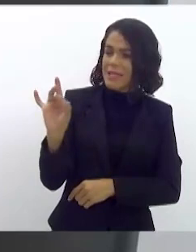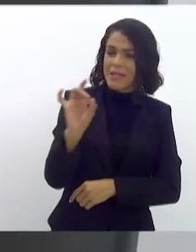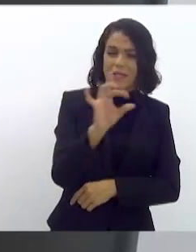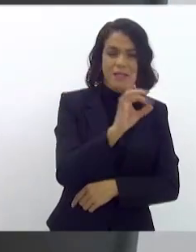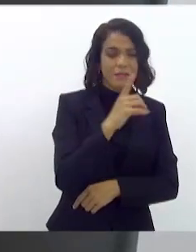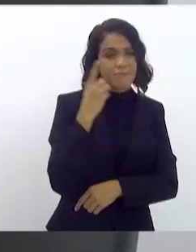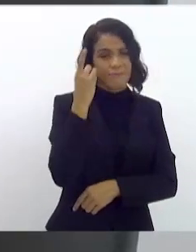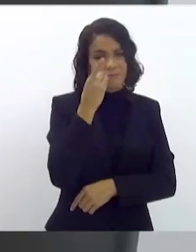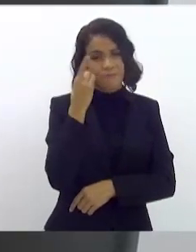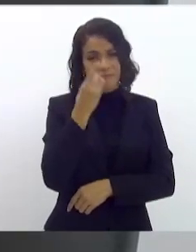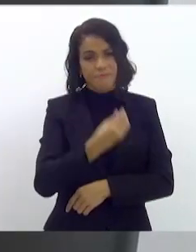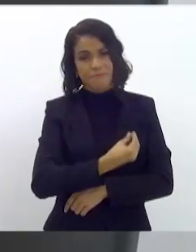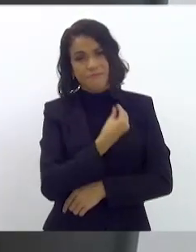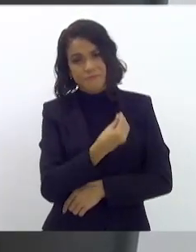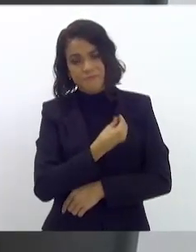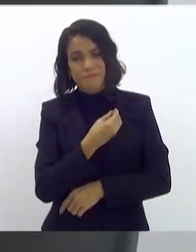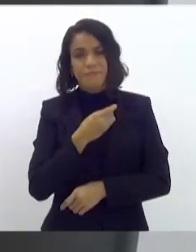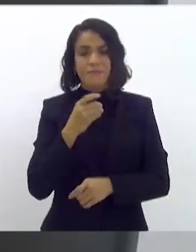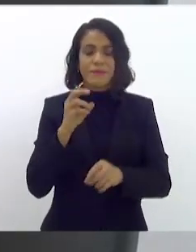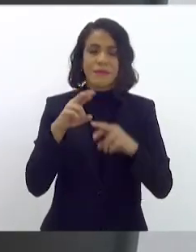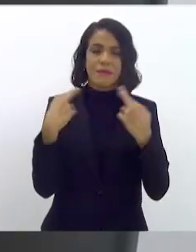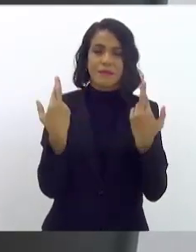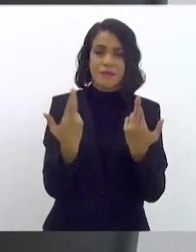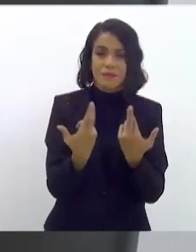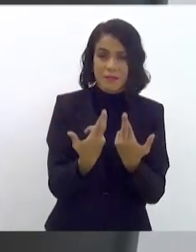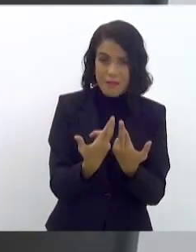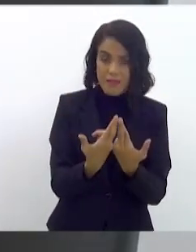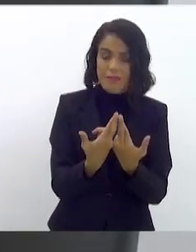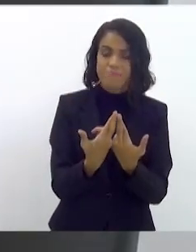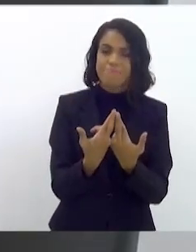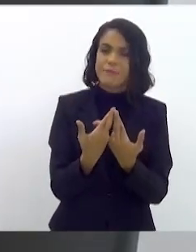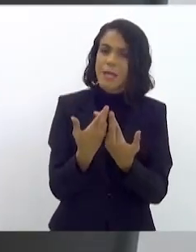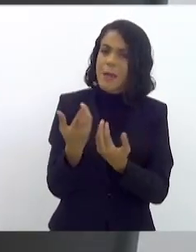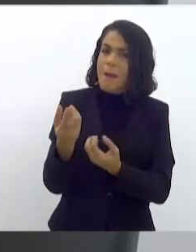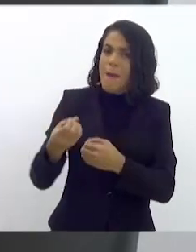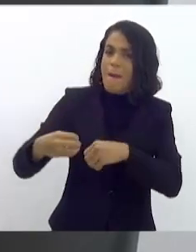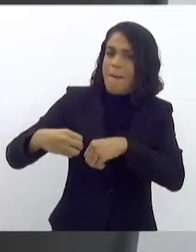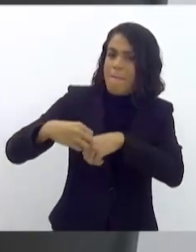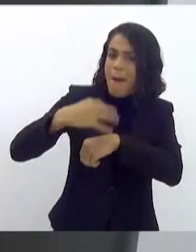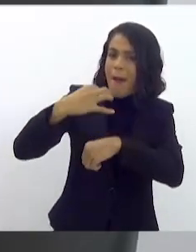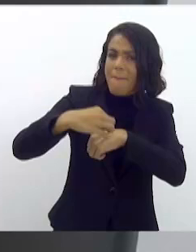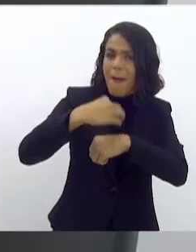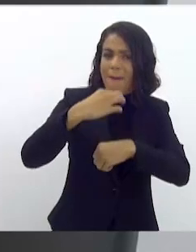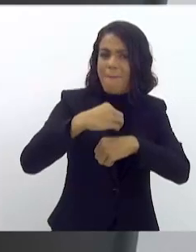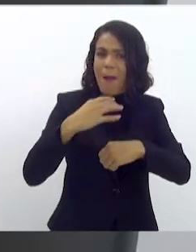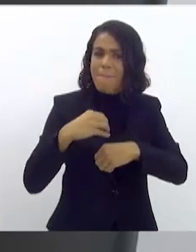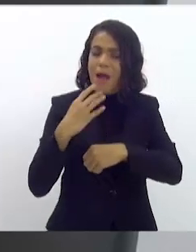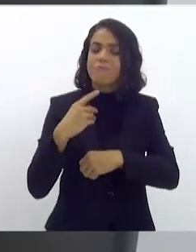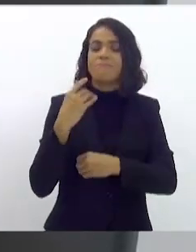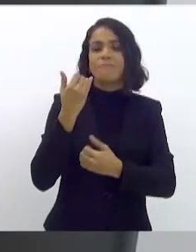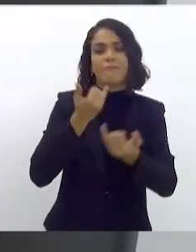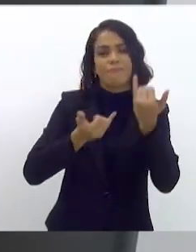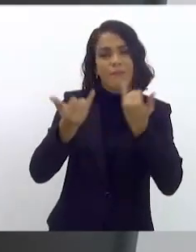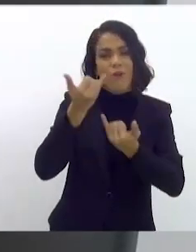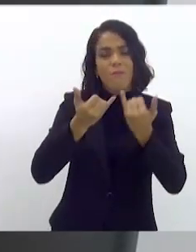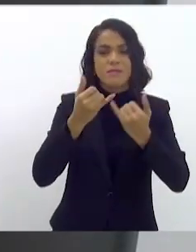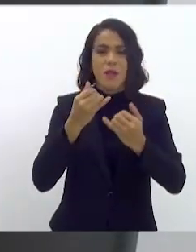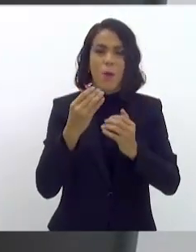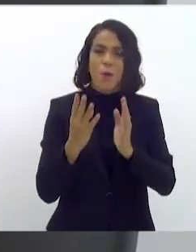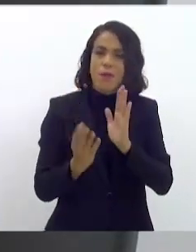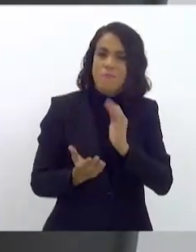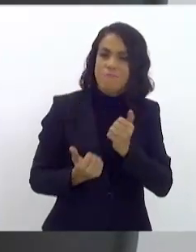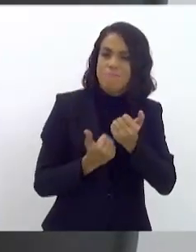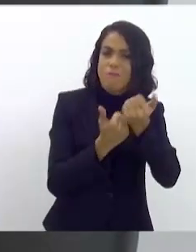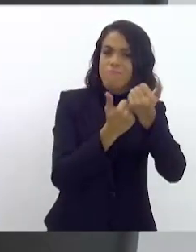que estão presentes nessa reunião trouxeram importantes contribuições, né? Esse não é um trabalho da presidência, esse